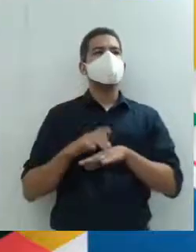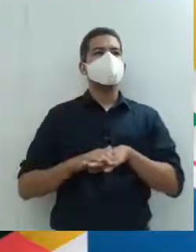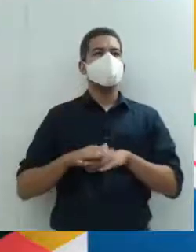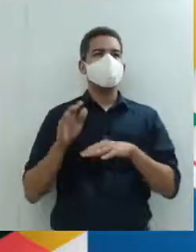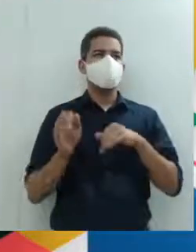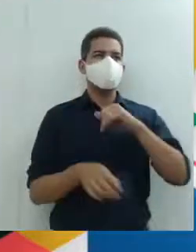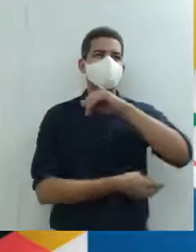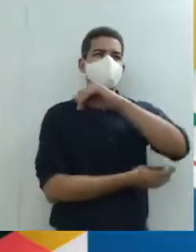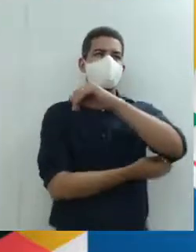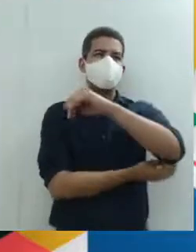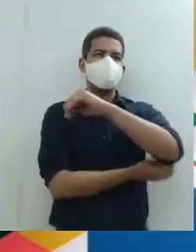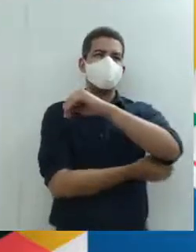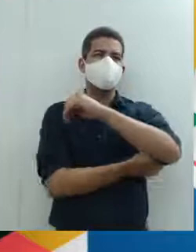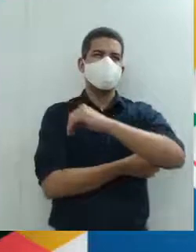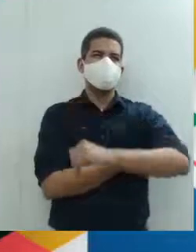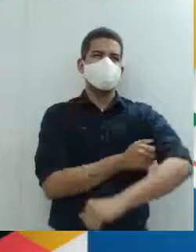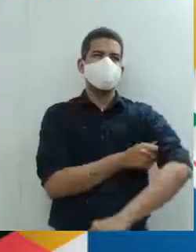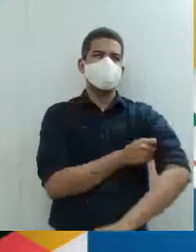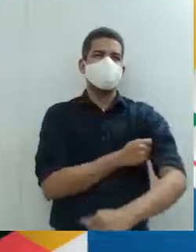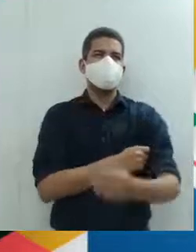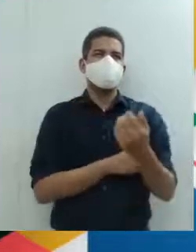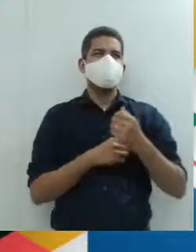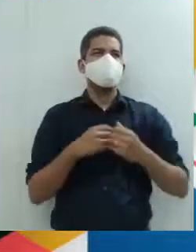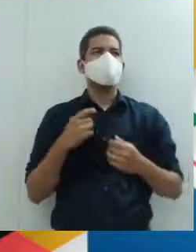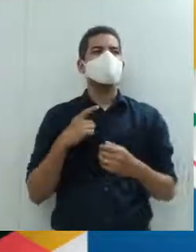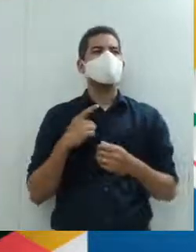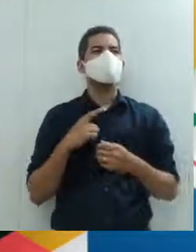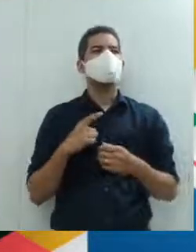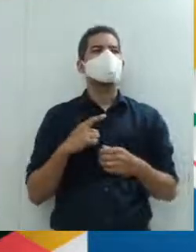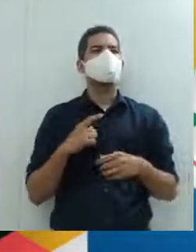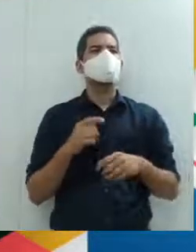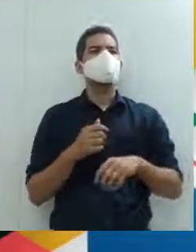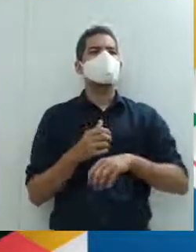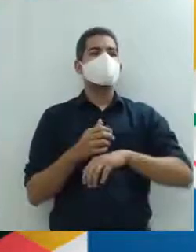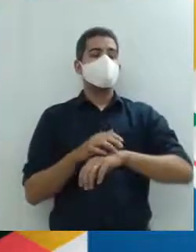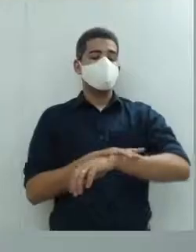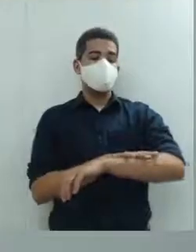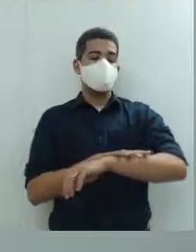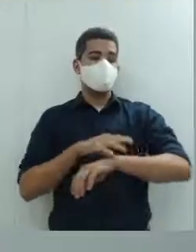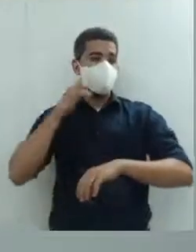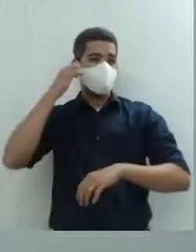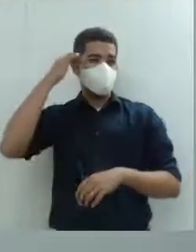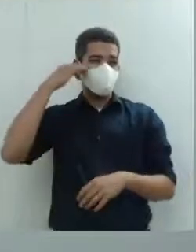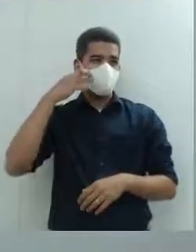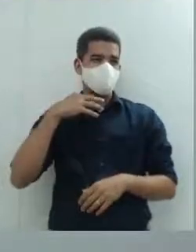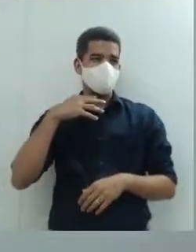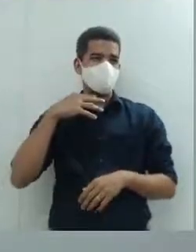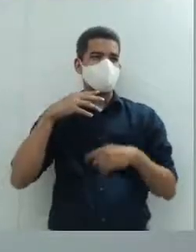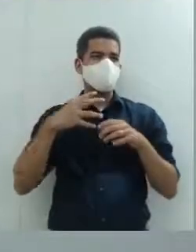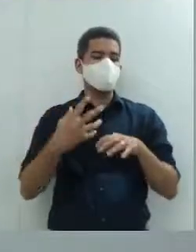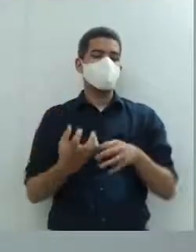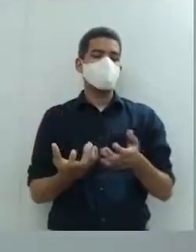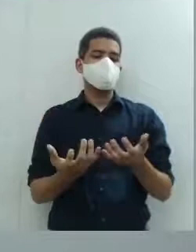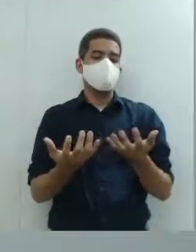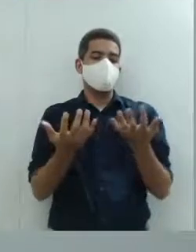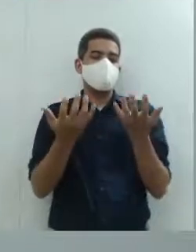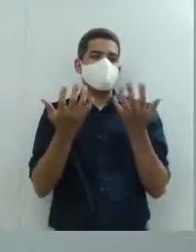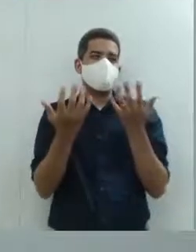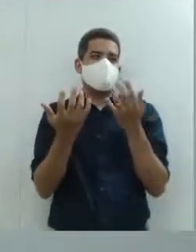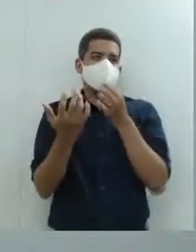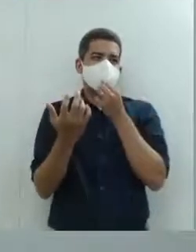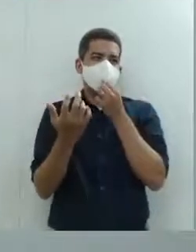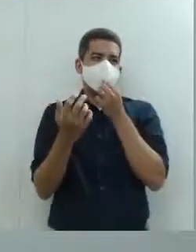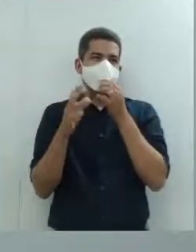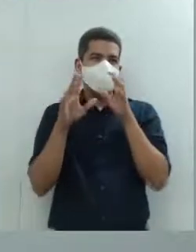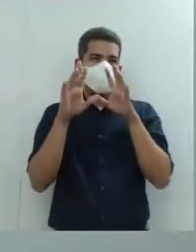eu tenho, a vegetação tem a propriedade de evaporar, de suar. Ela sua com calor e evapora. Esse vapor sobe e